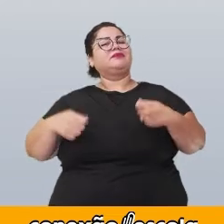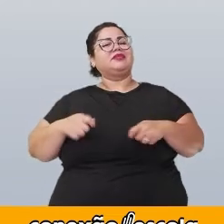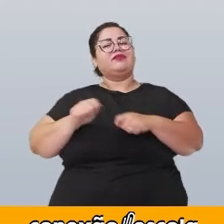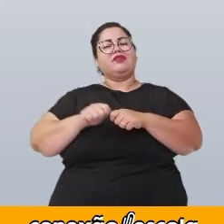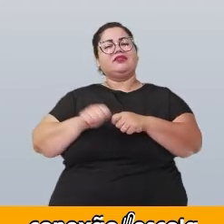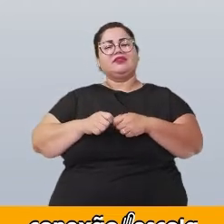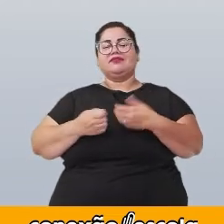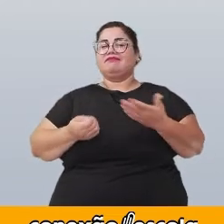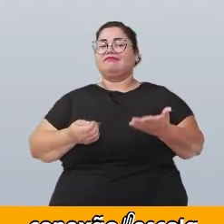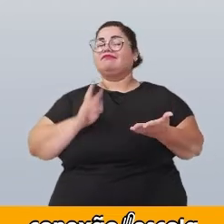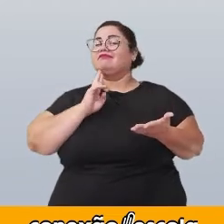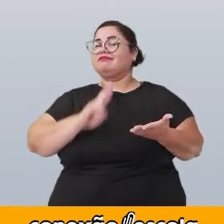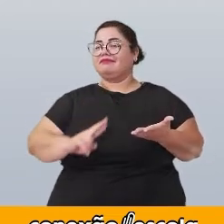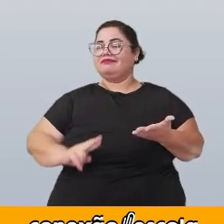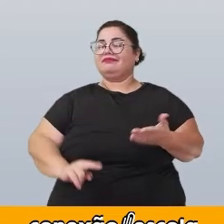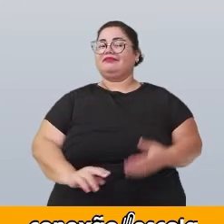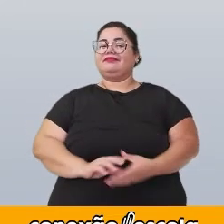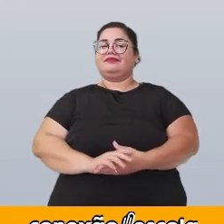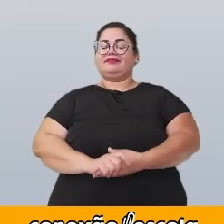gente precisa fazer?